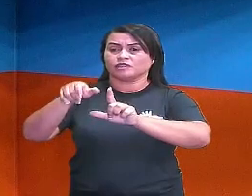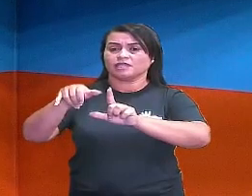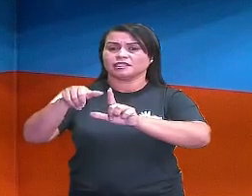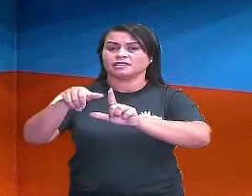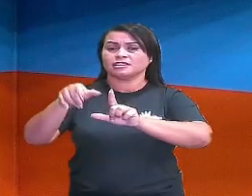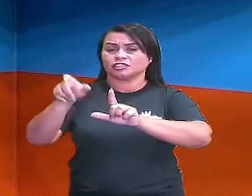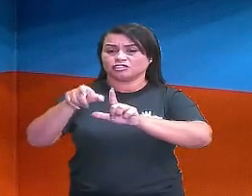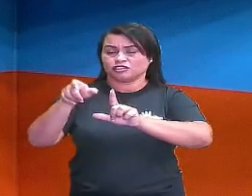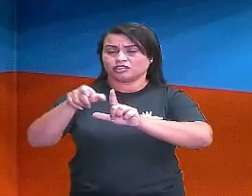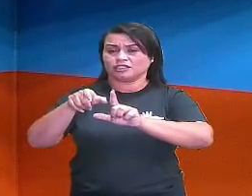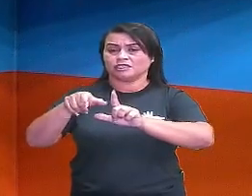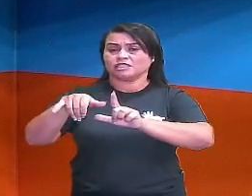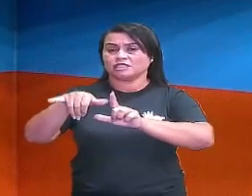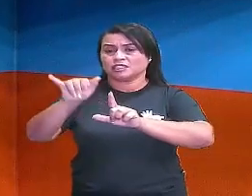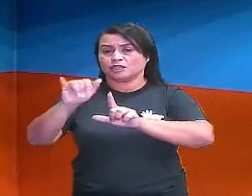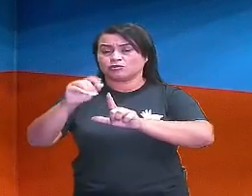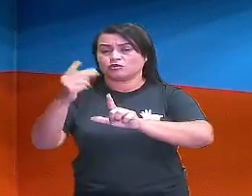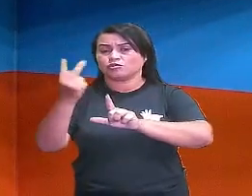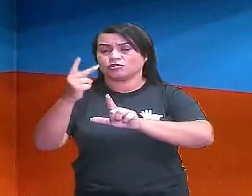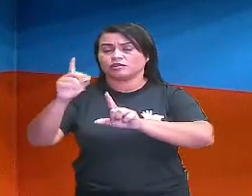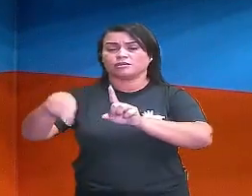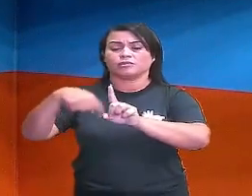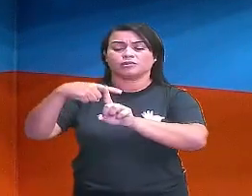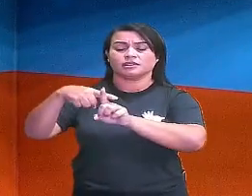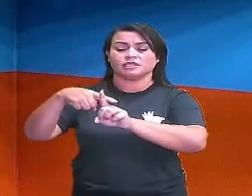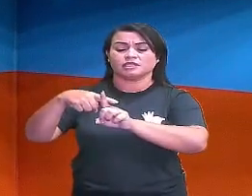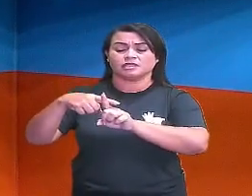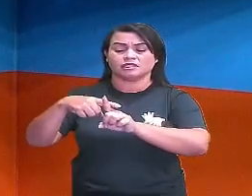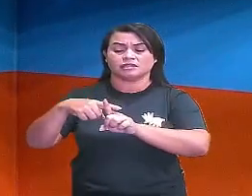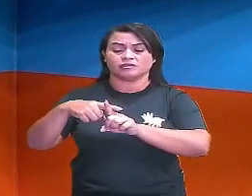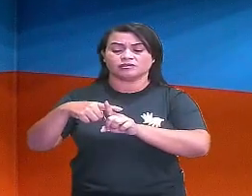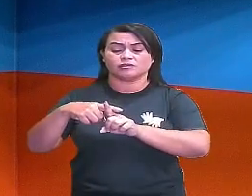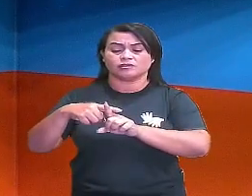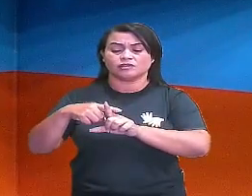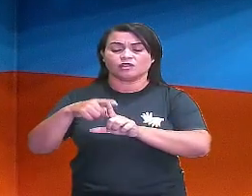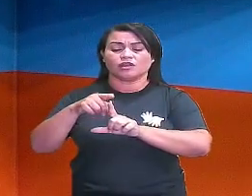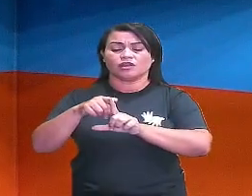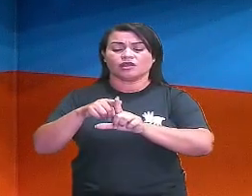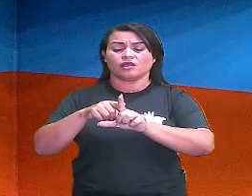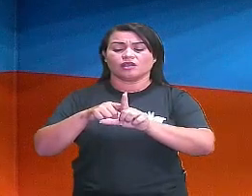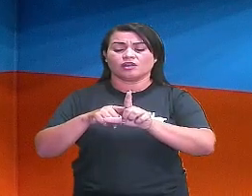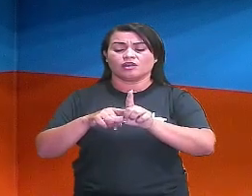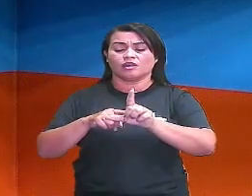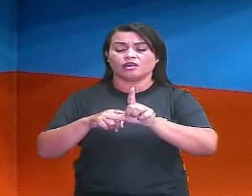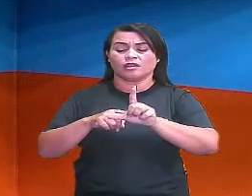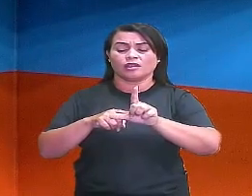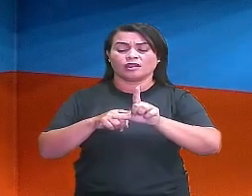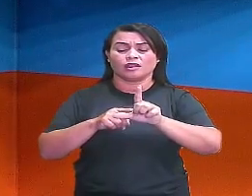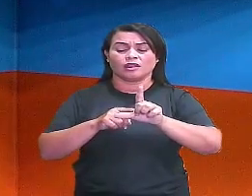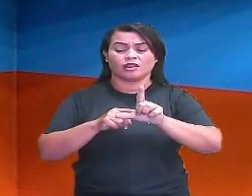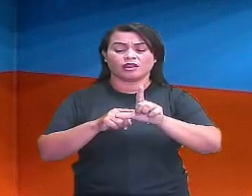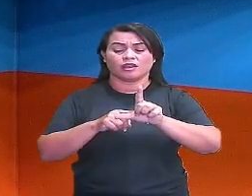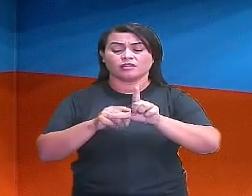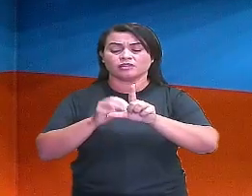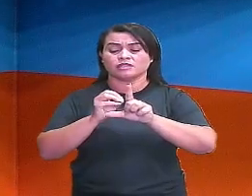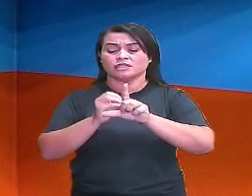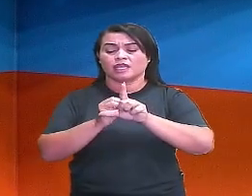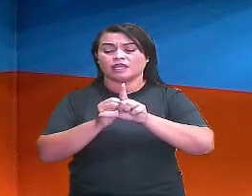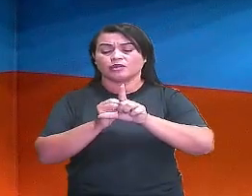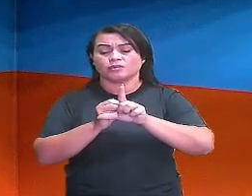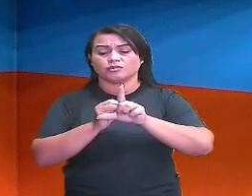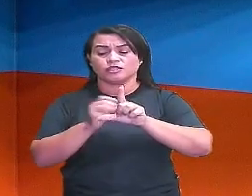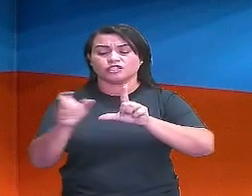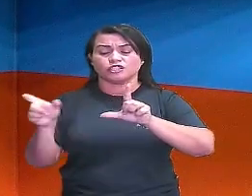y também. Então, quem é o ponto zero aqui, ó? Em x, ó, eu preciso dar aqui o zero em